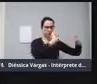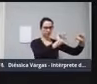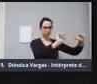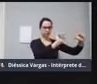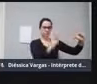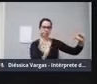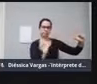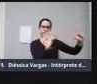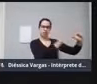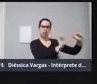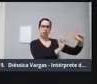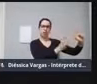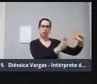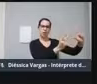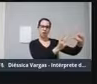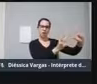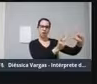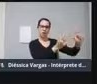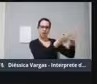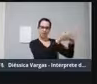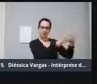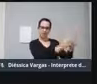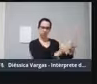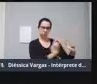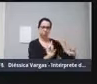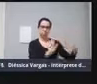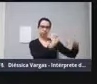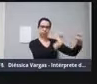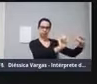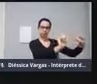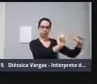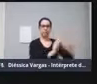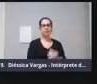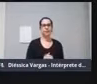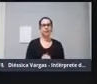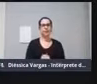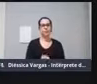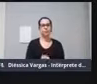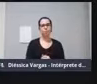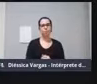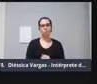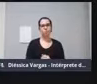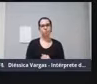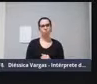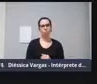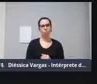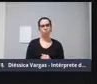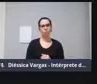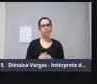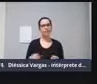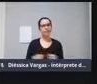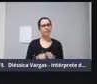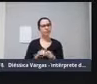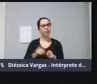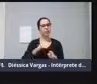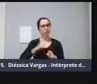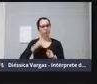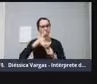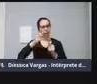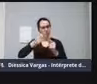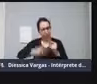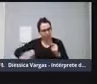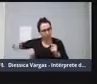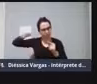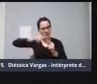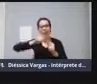colar a imagem no painel, no local correspondente. Então, no painel, a gente tem também a imagem de um pneu com água parada. Então, ali era o local